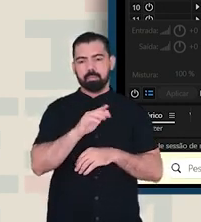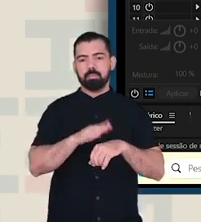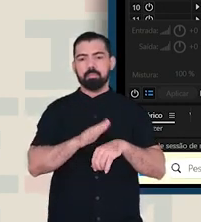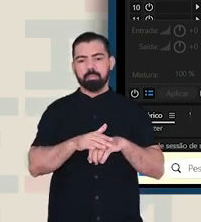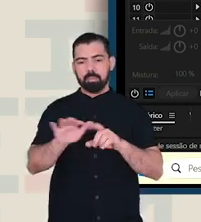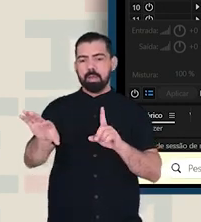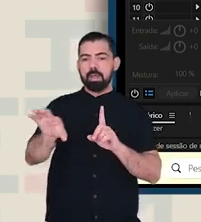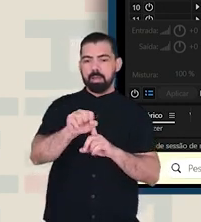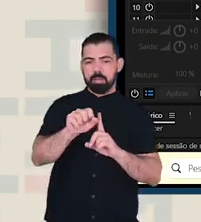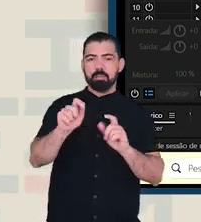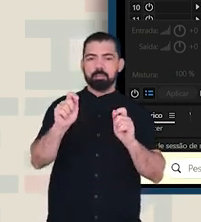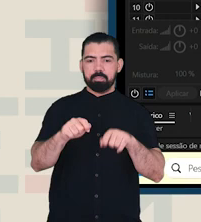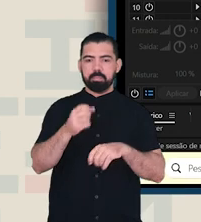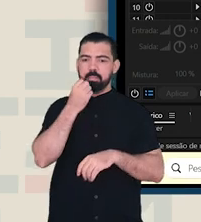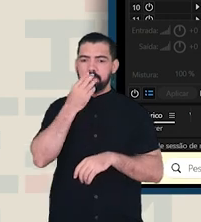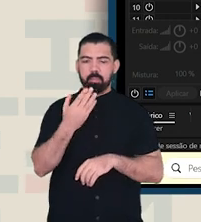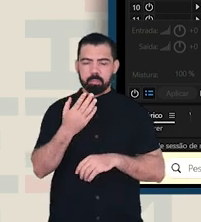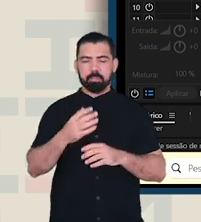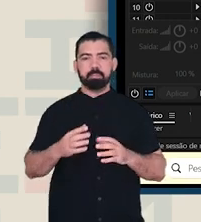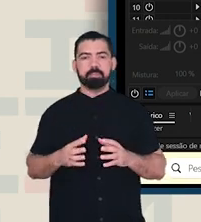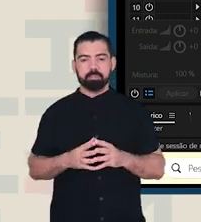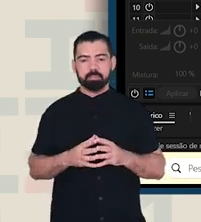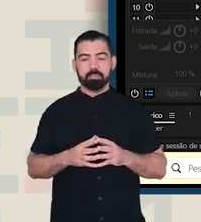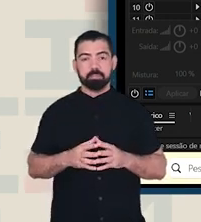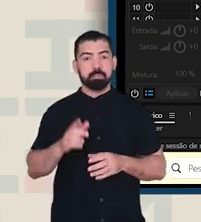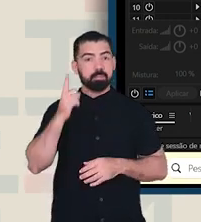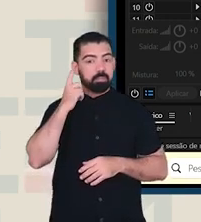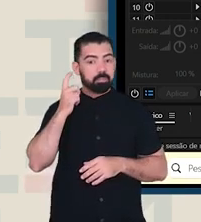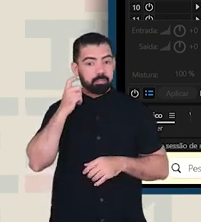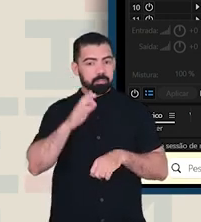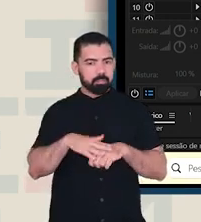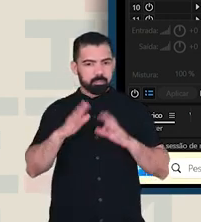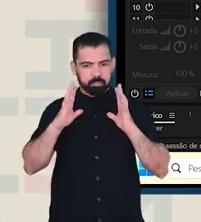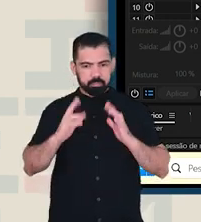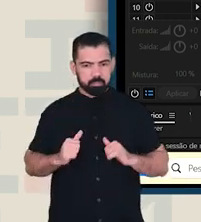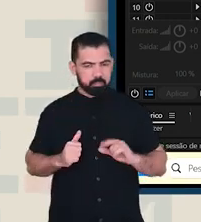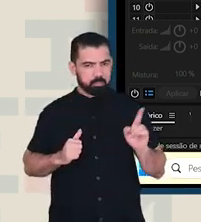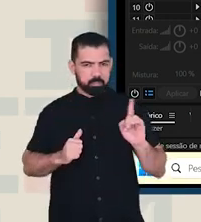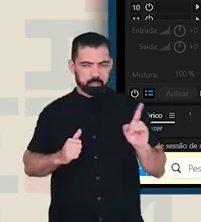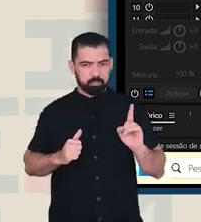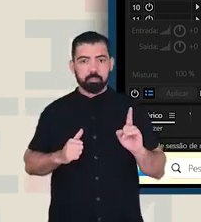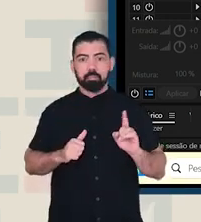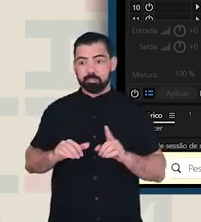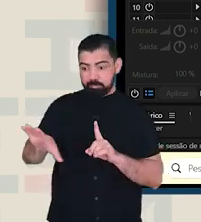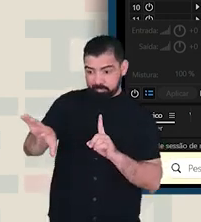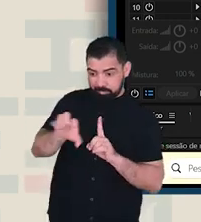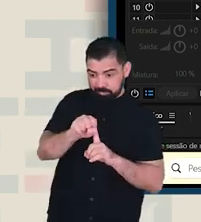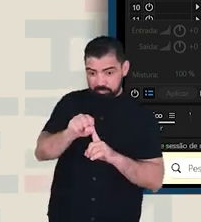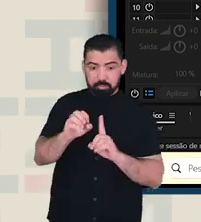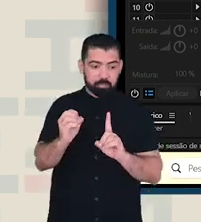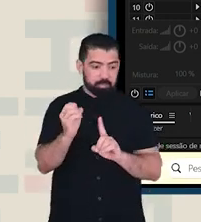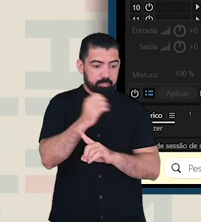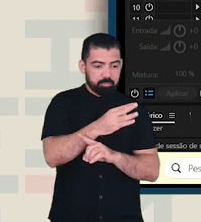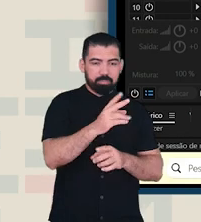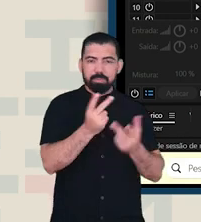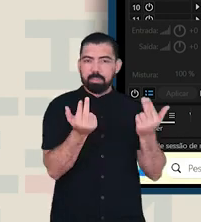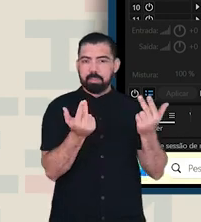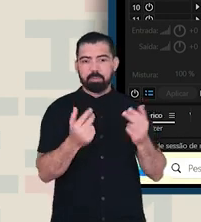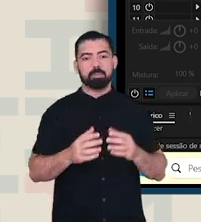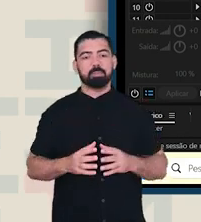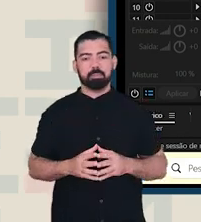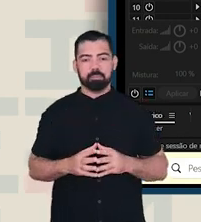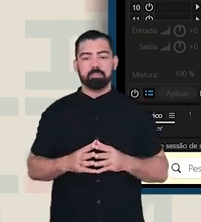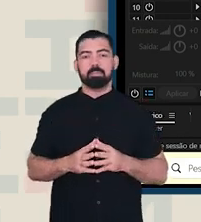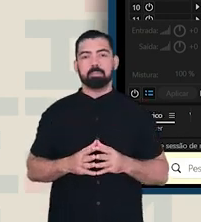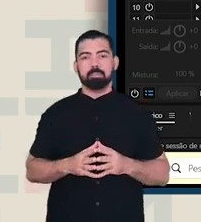captar um áudio relativamente bom. Este som não está limpo, está diretamente como foi captado, pelo que eu entendo,